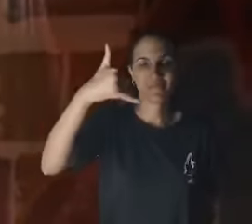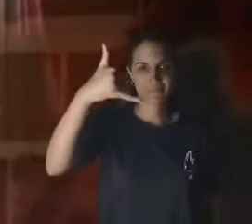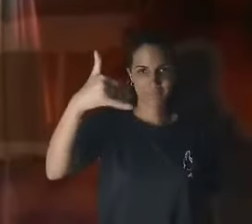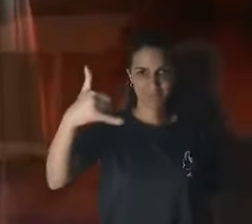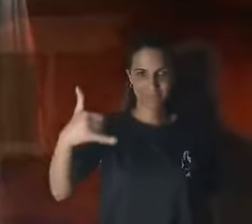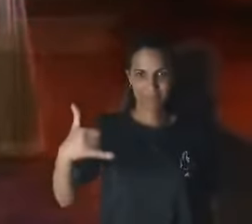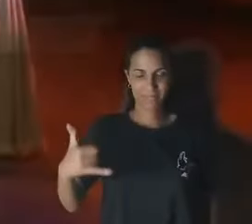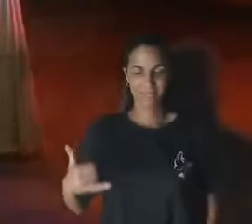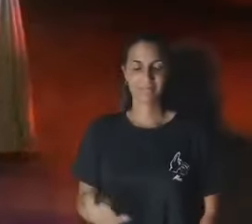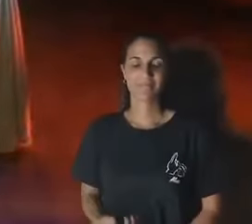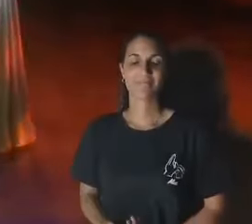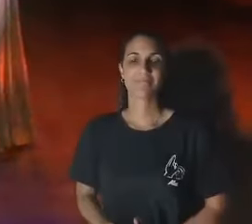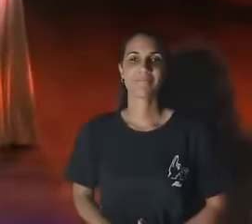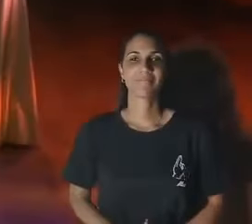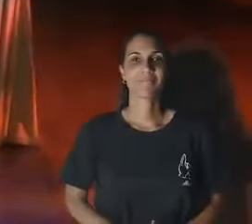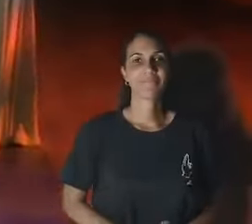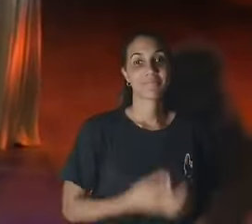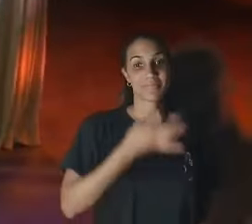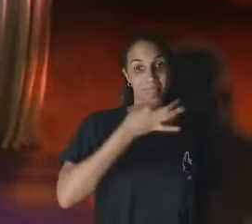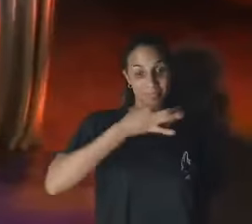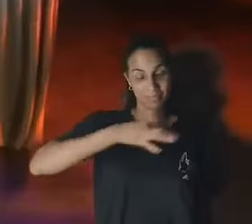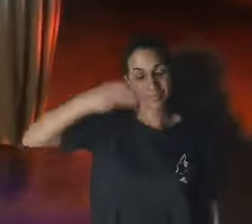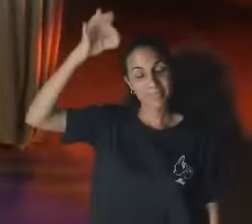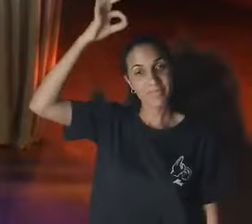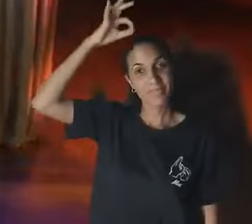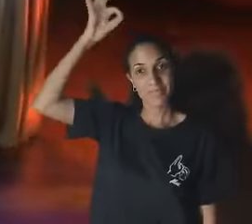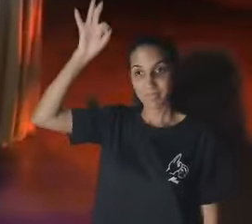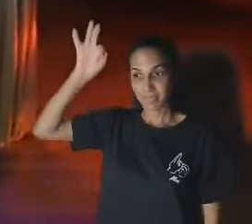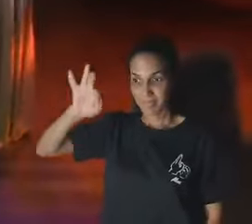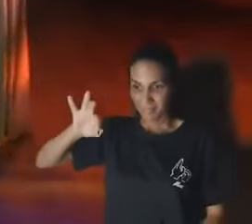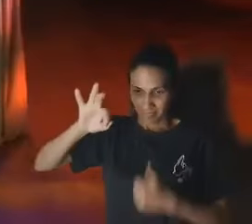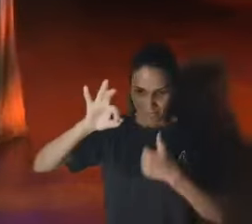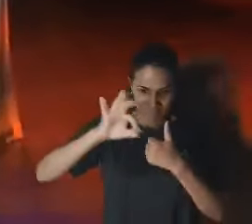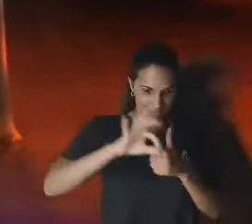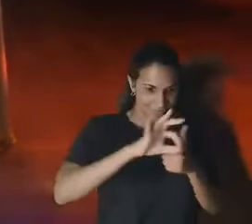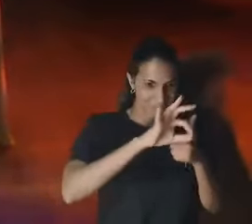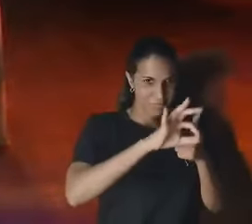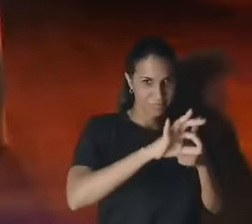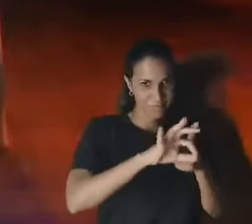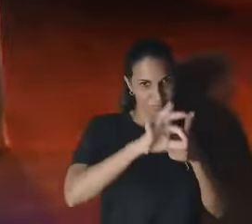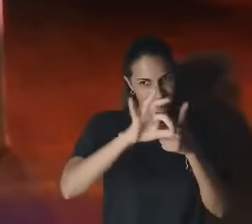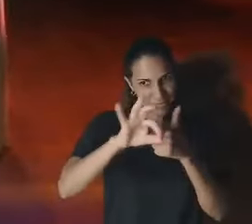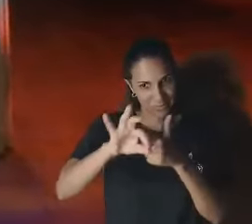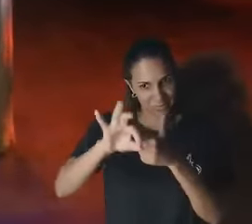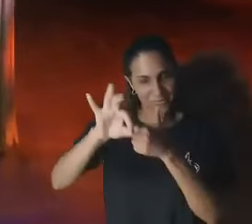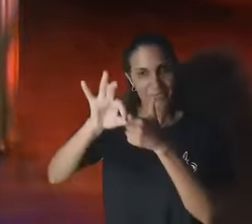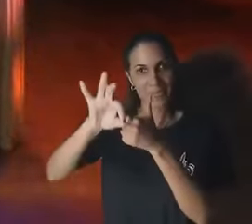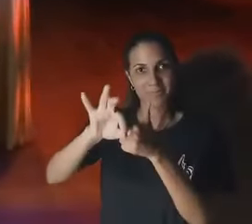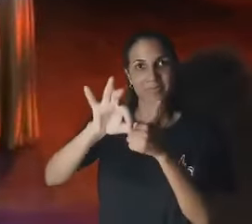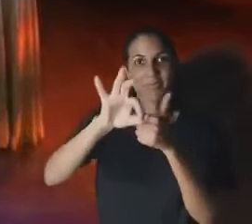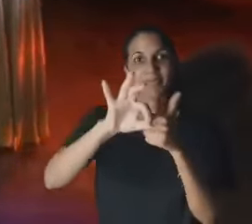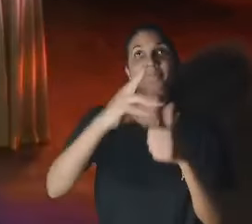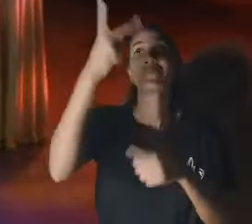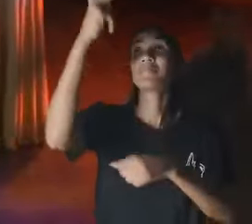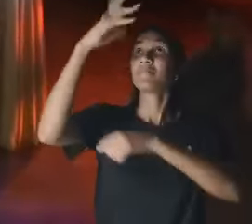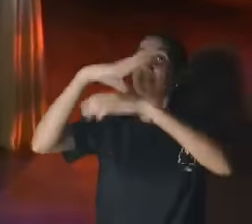O meu Espírito te guiará, a minha mão